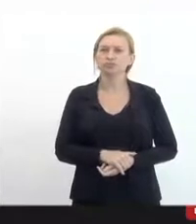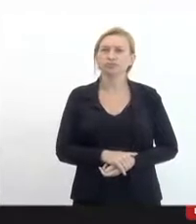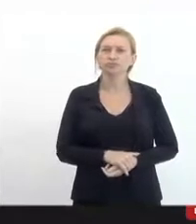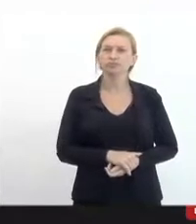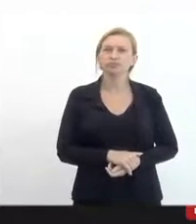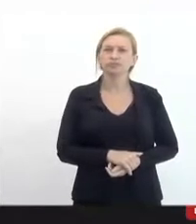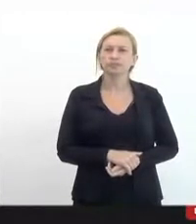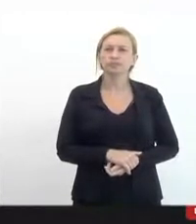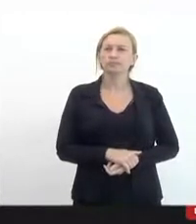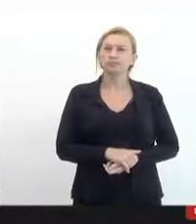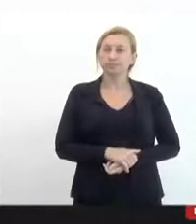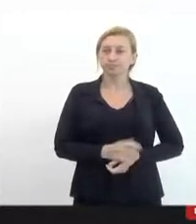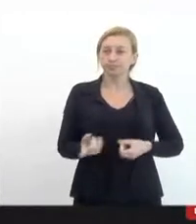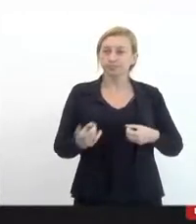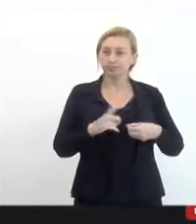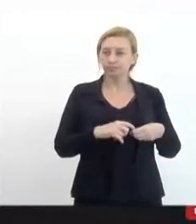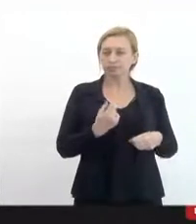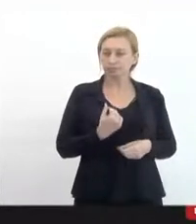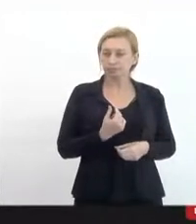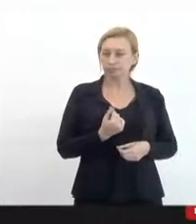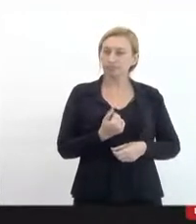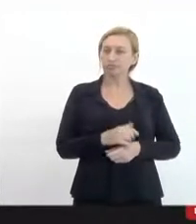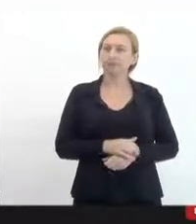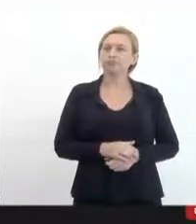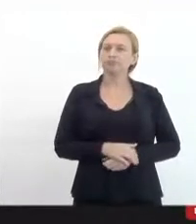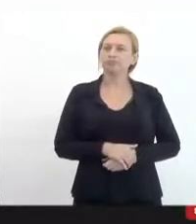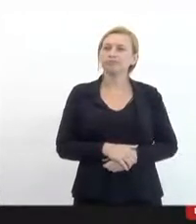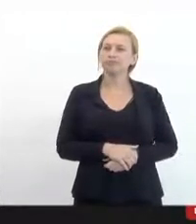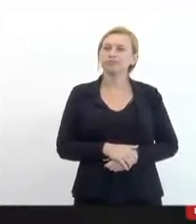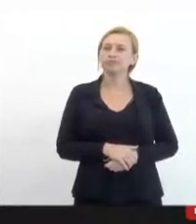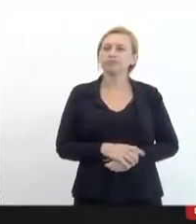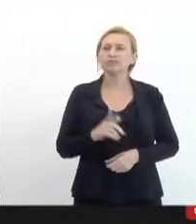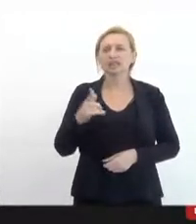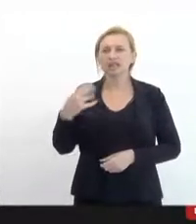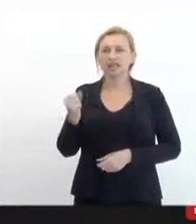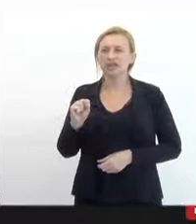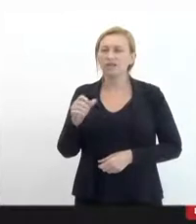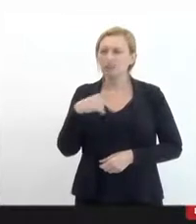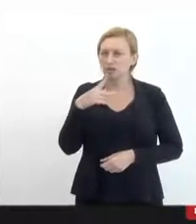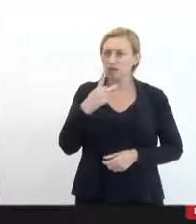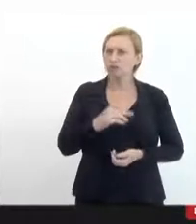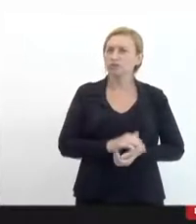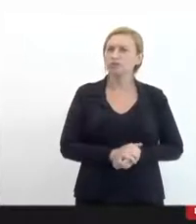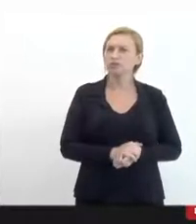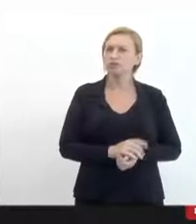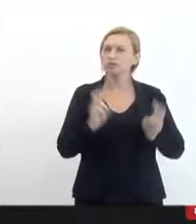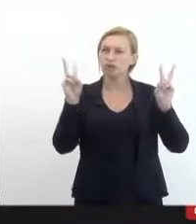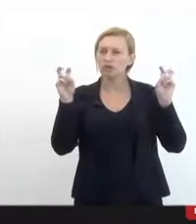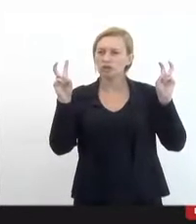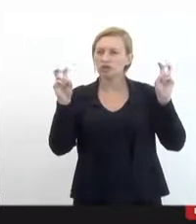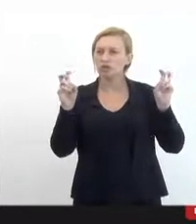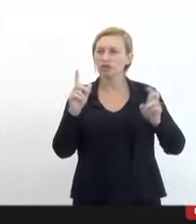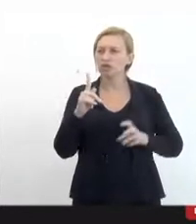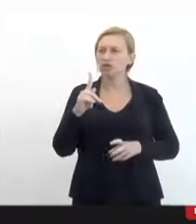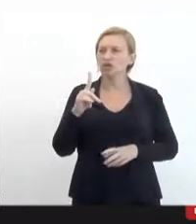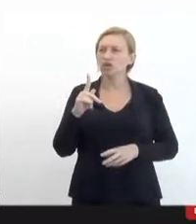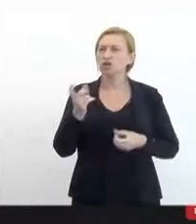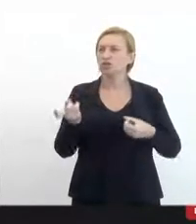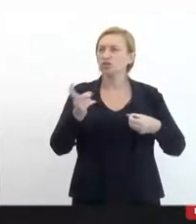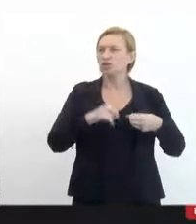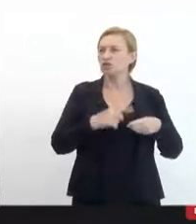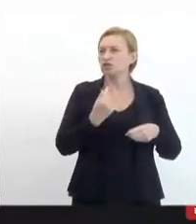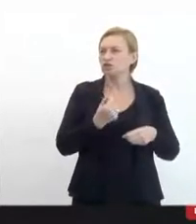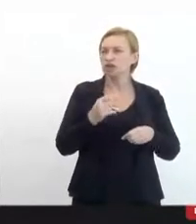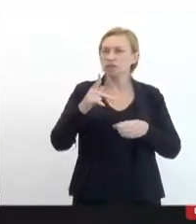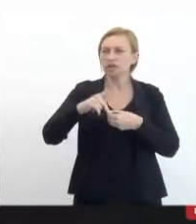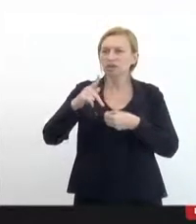o estorno de crédito, né, distribuidoras, como bem o Gadelha falou. A questão do estorno, a Petrobras não tem como aplicar um